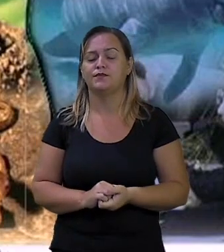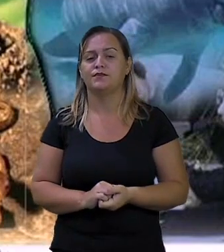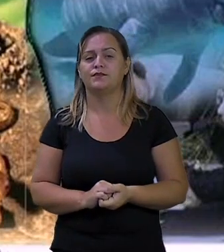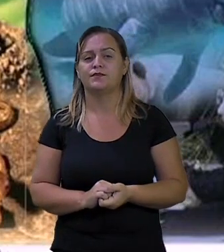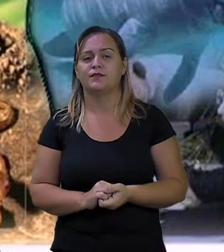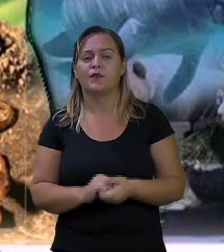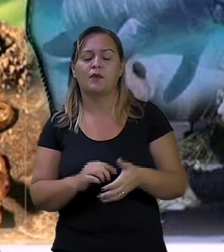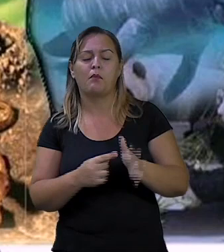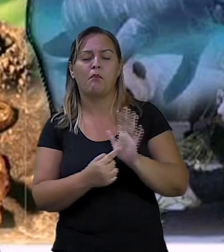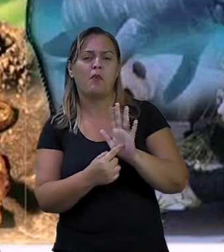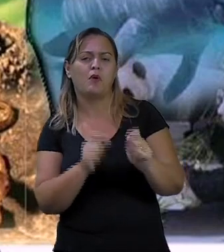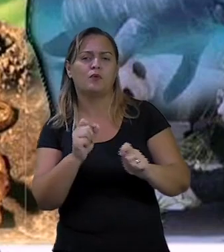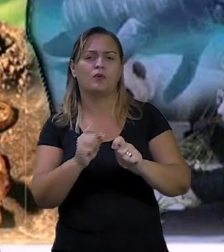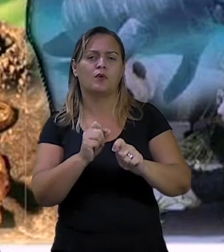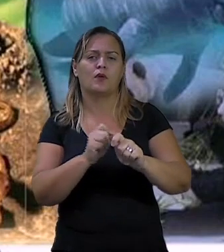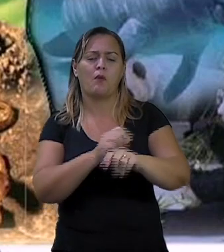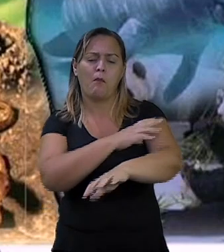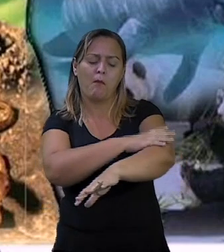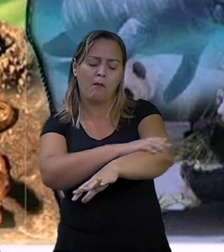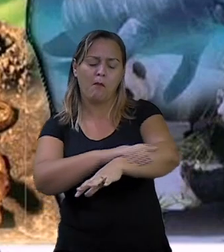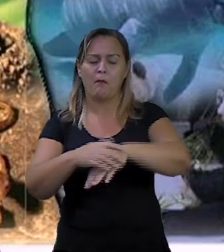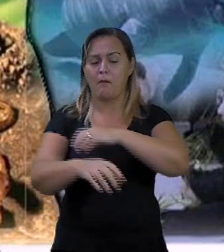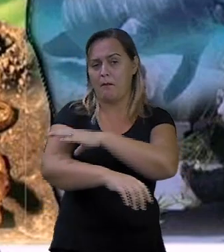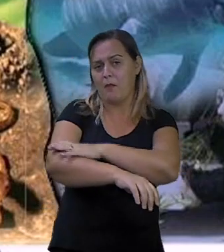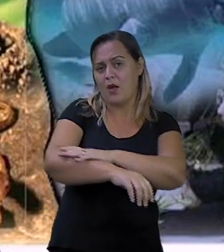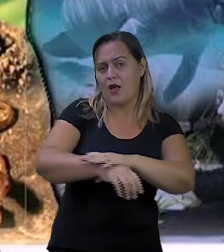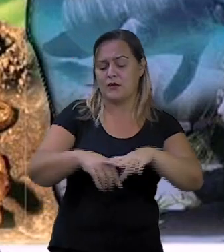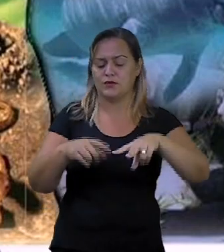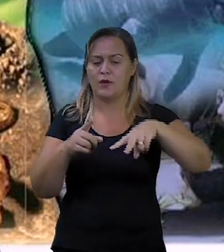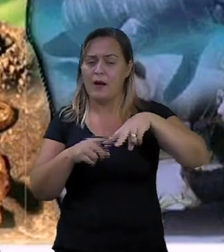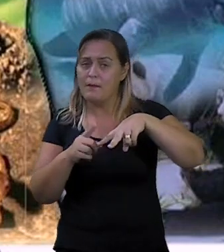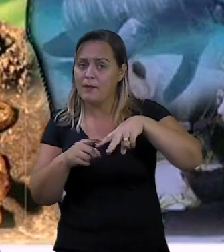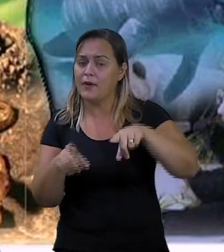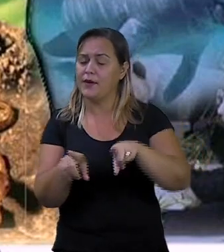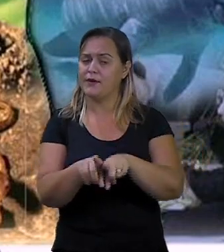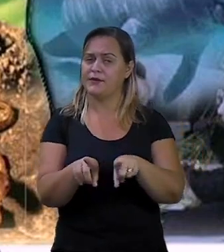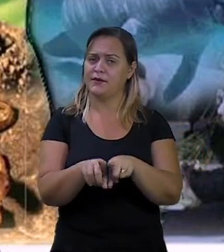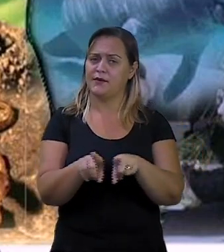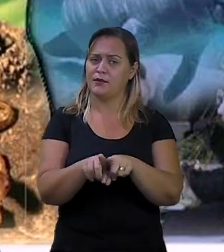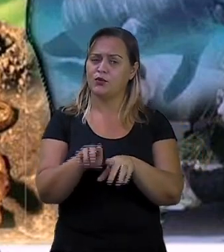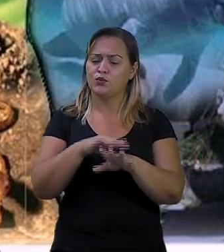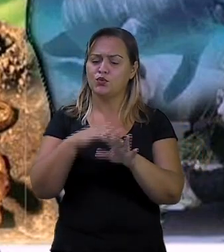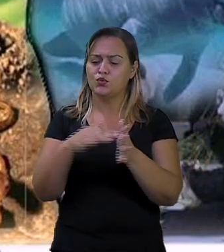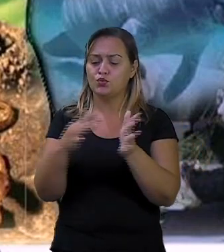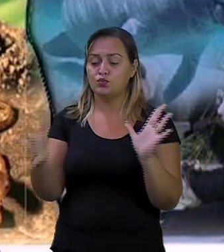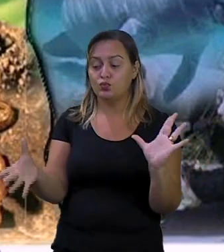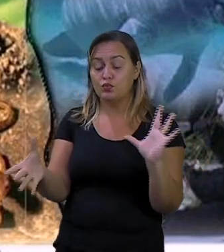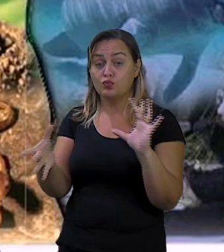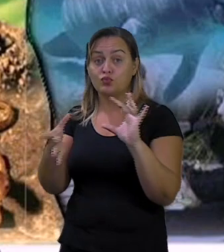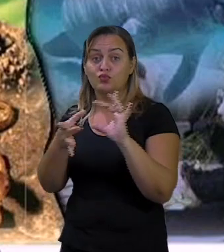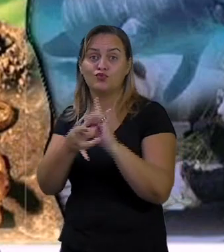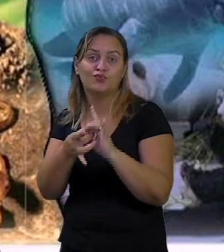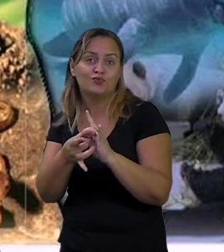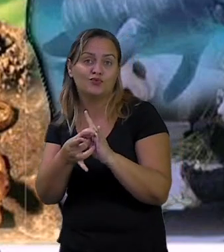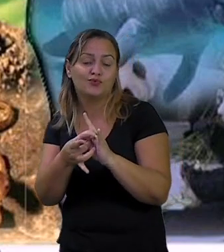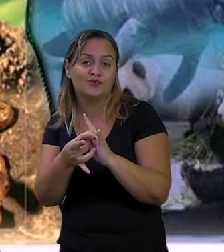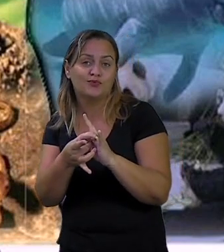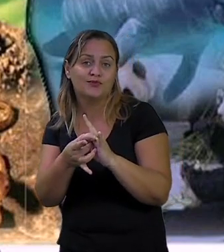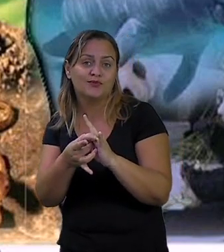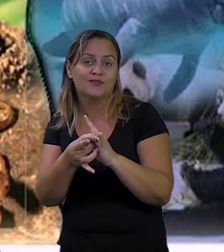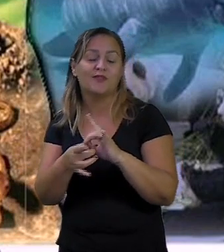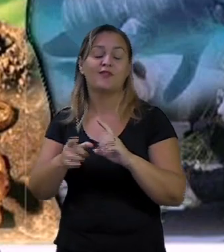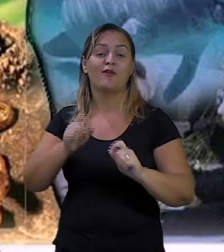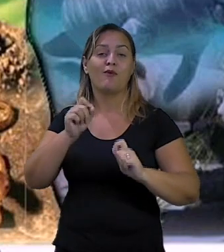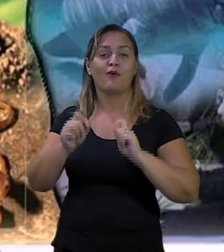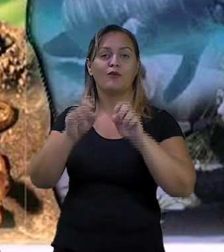braço de perna lá tudo isso se agrupar e dá uma estruturação a